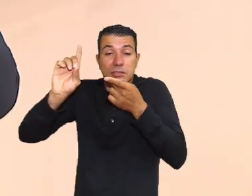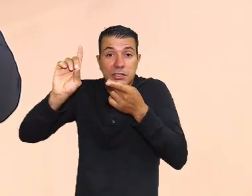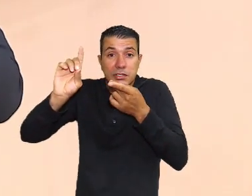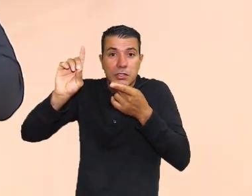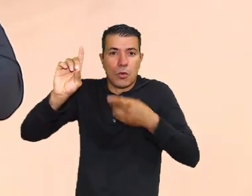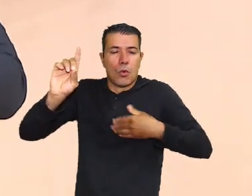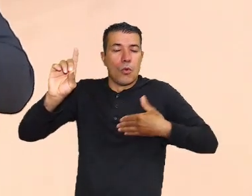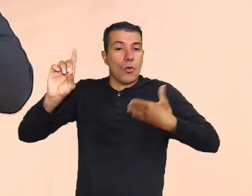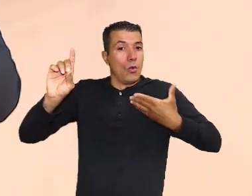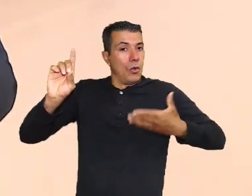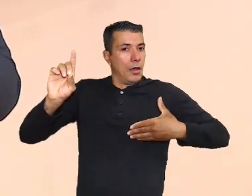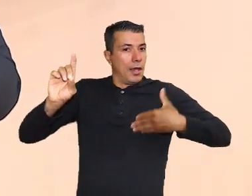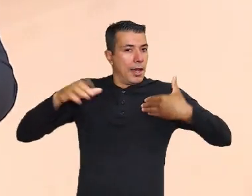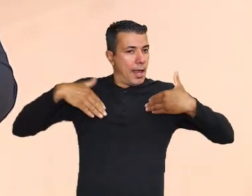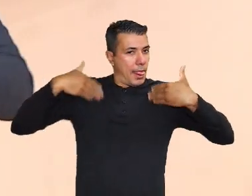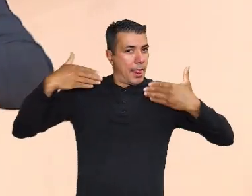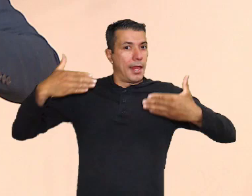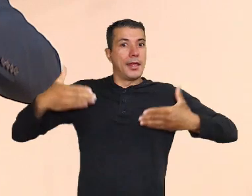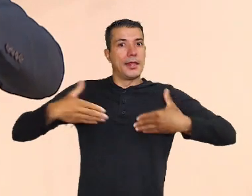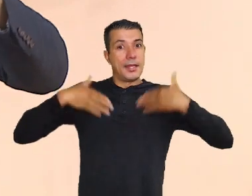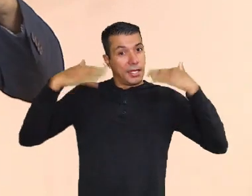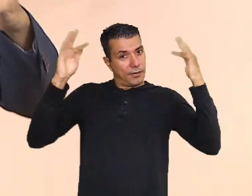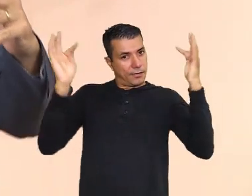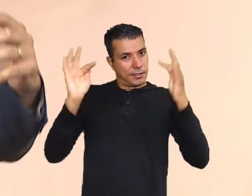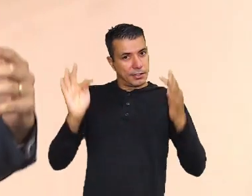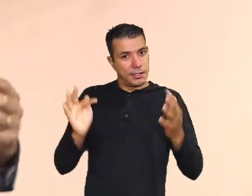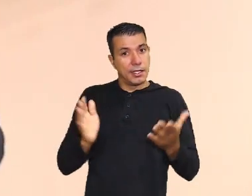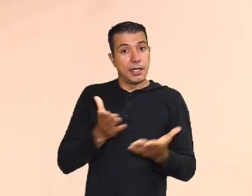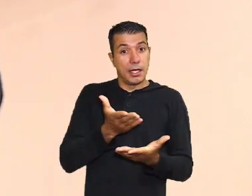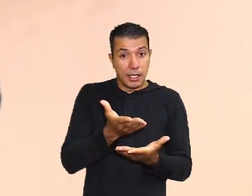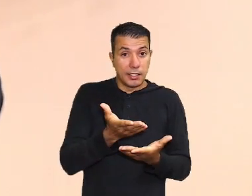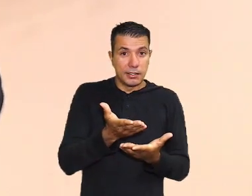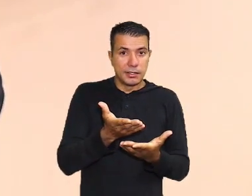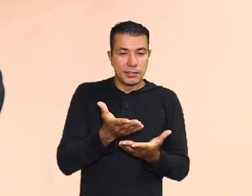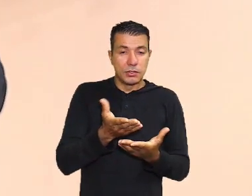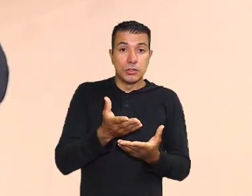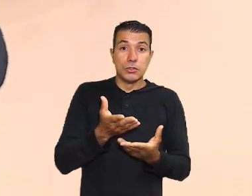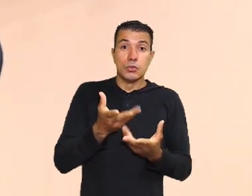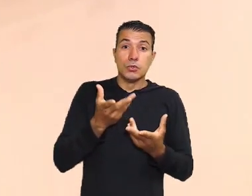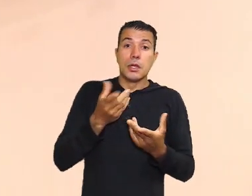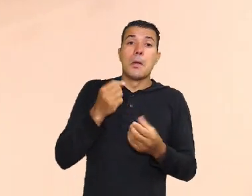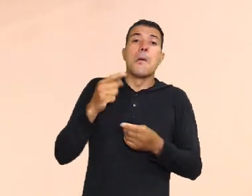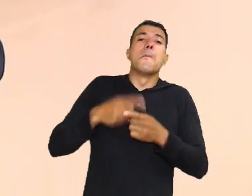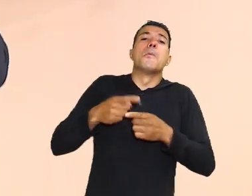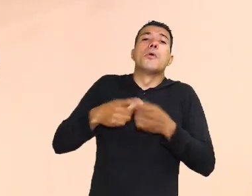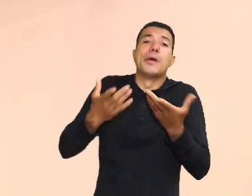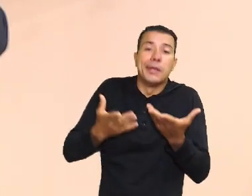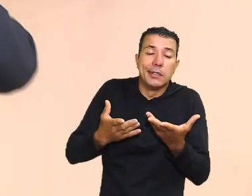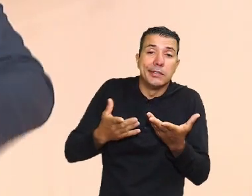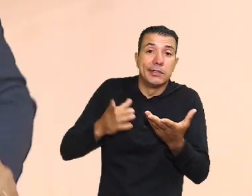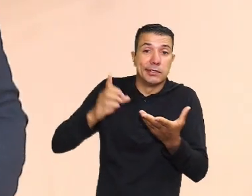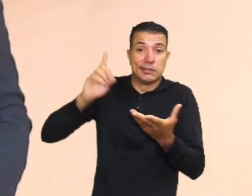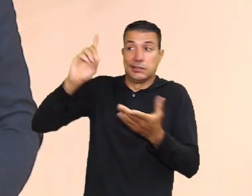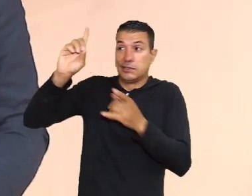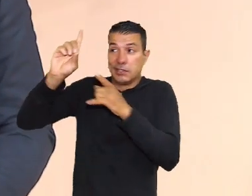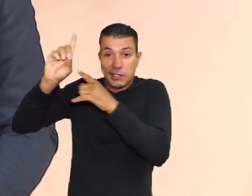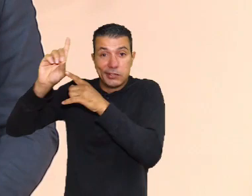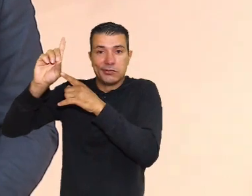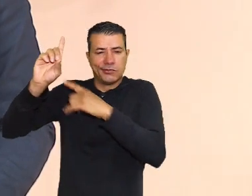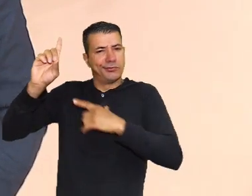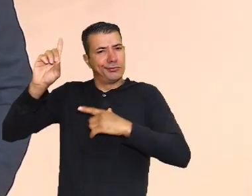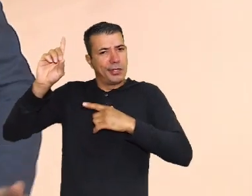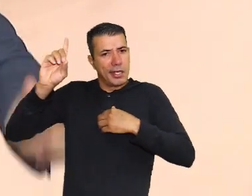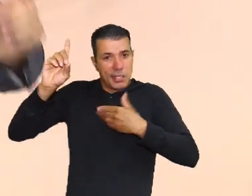com alegria. Há então algo que nos impulsiona, é a alegria do Deus que nós